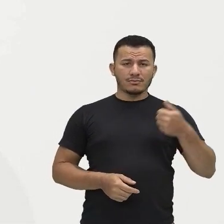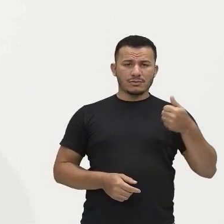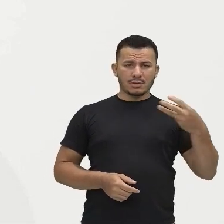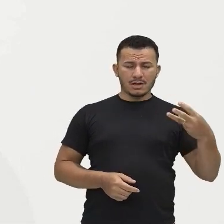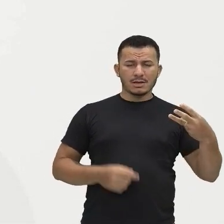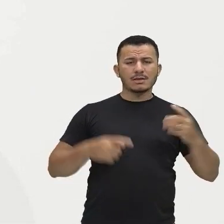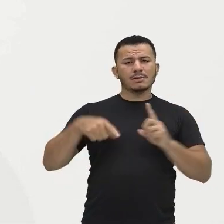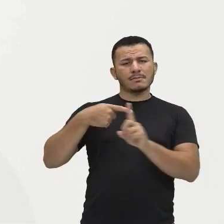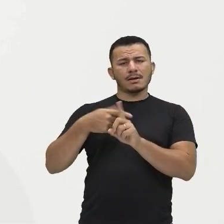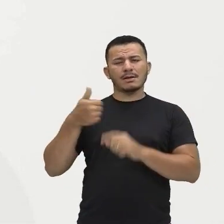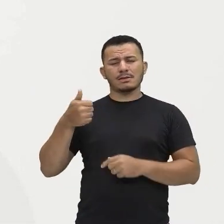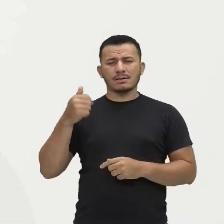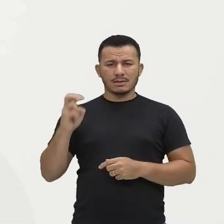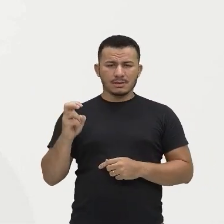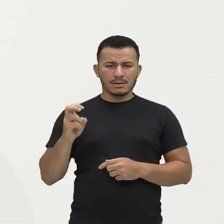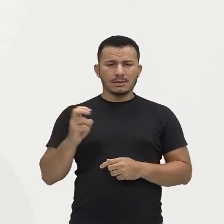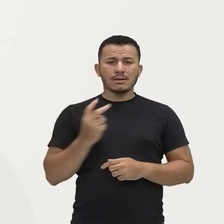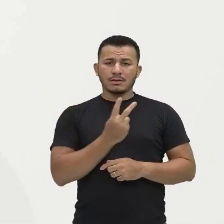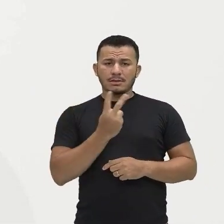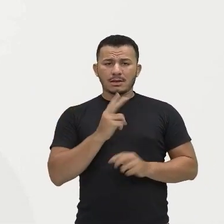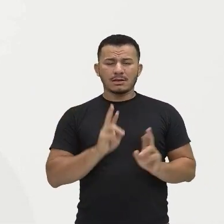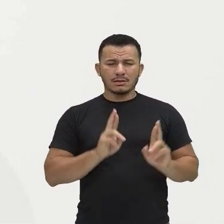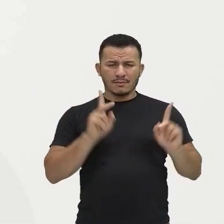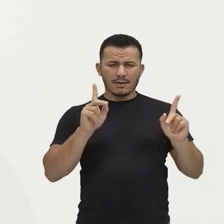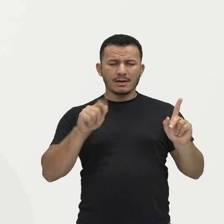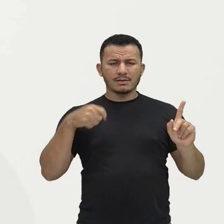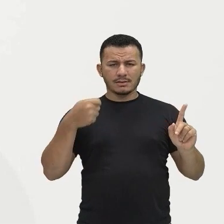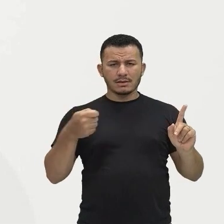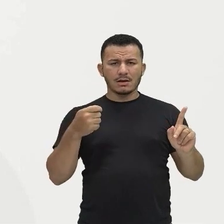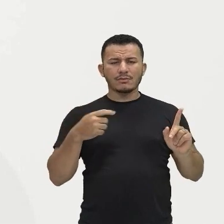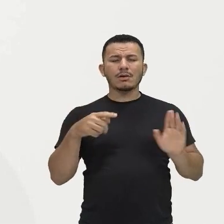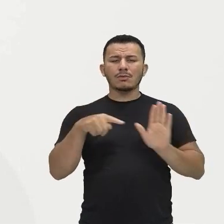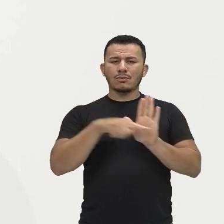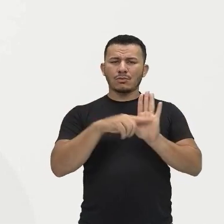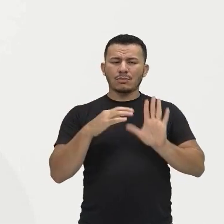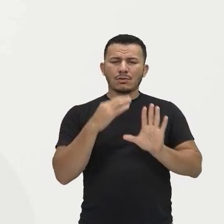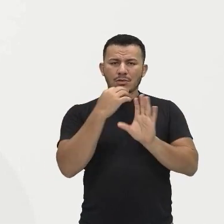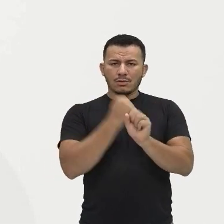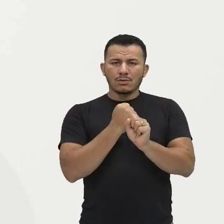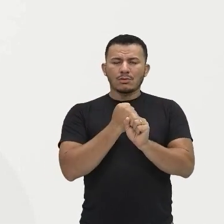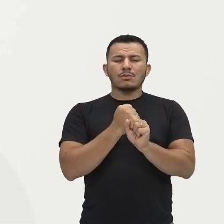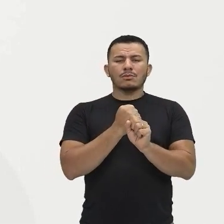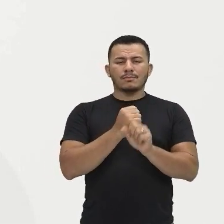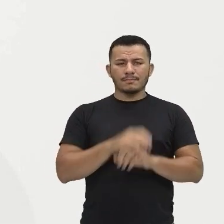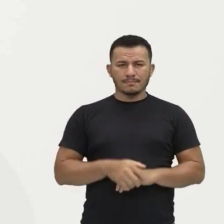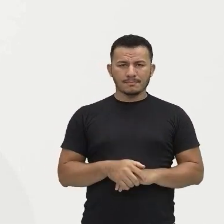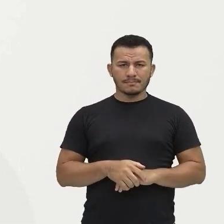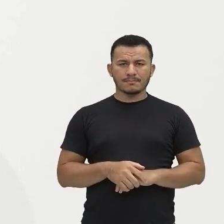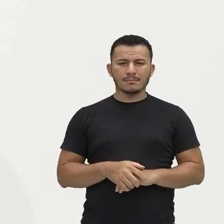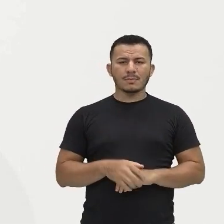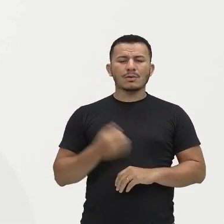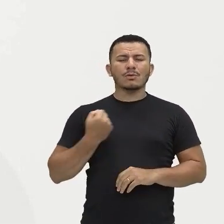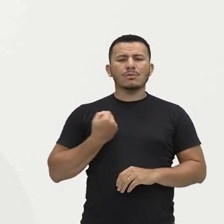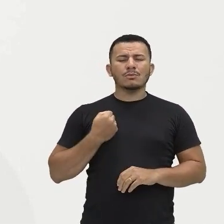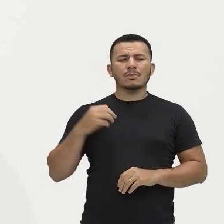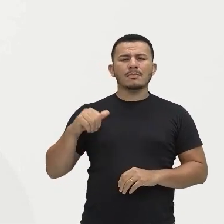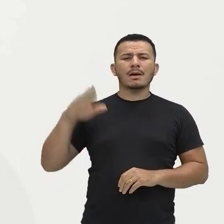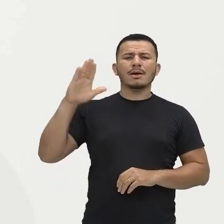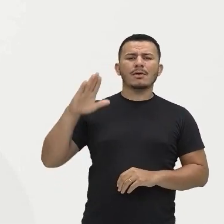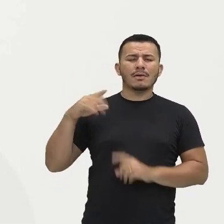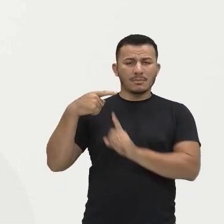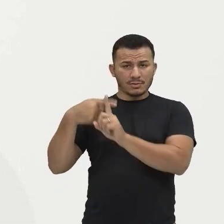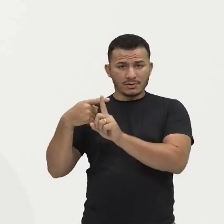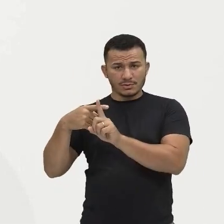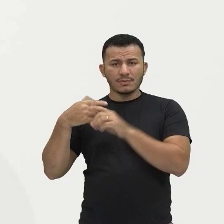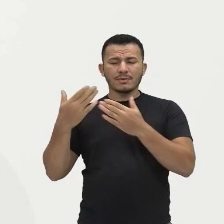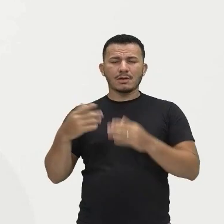diferentes. Sinais diferentes, subtraem-se os números e dá o sinal do maior em módulo. Qual é o maior em módulo? É o do 15. Então